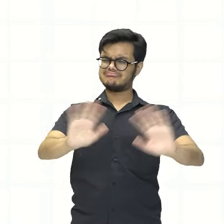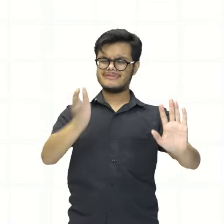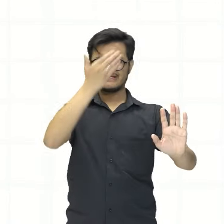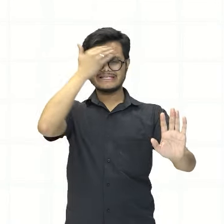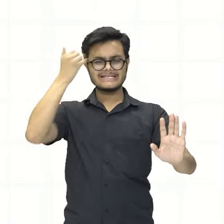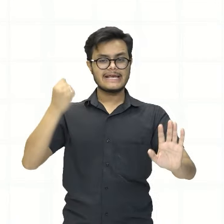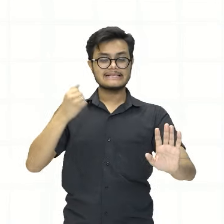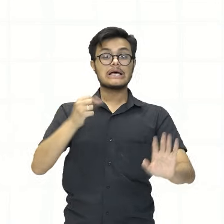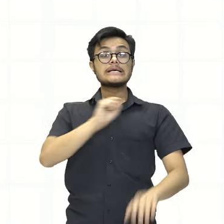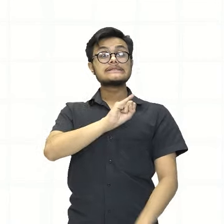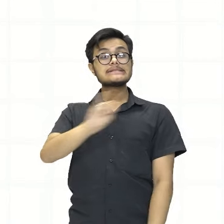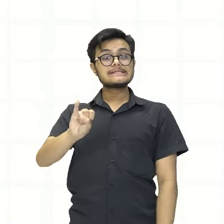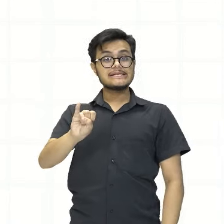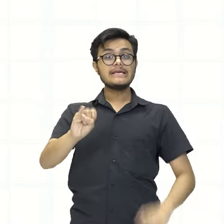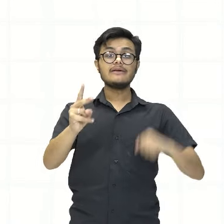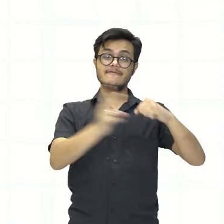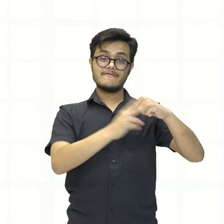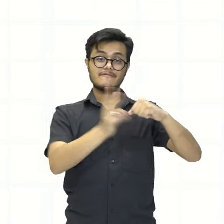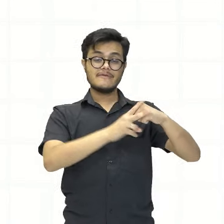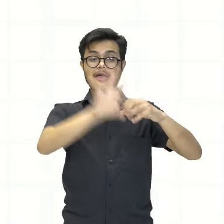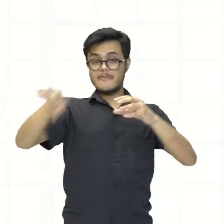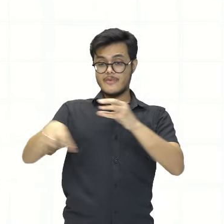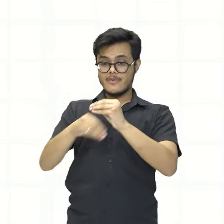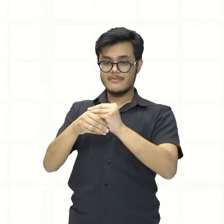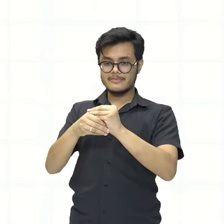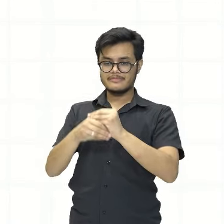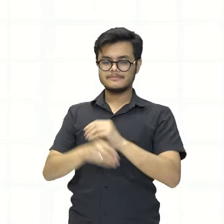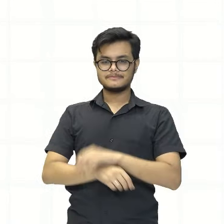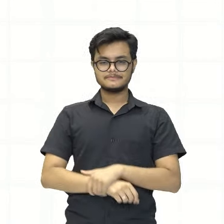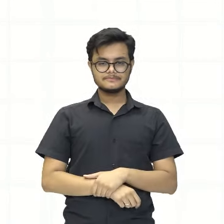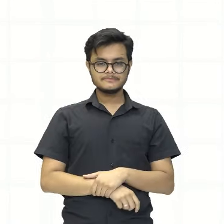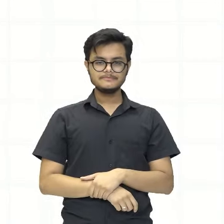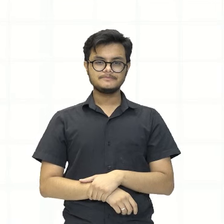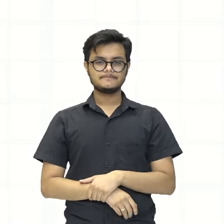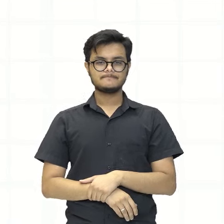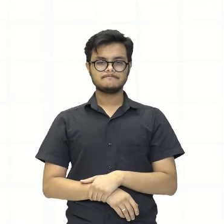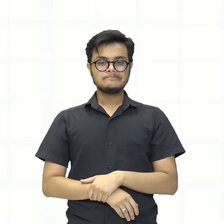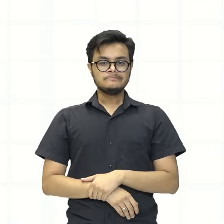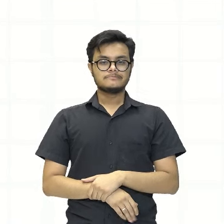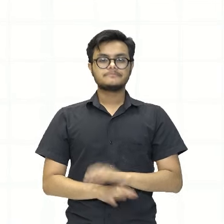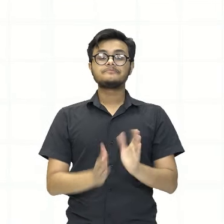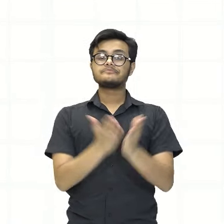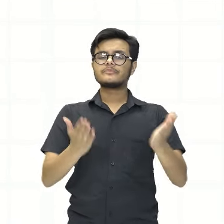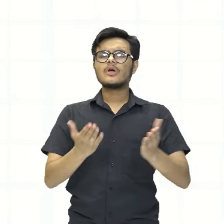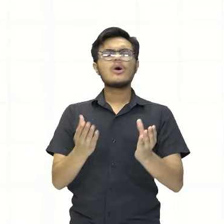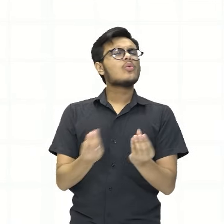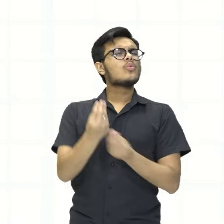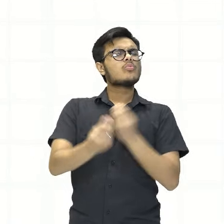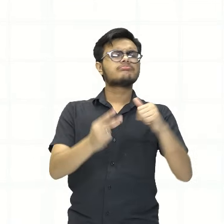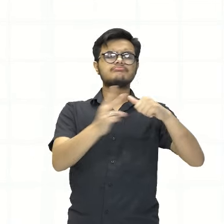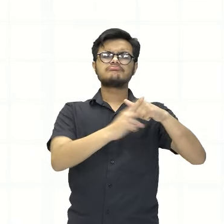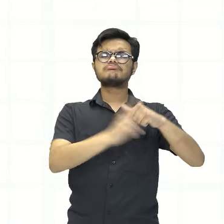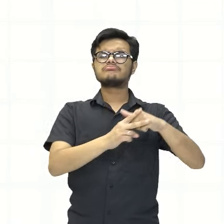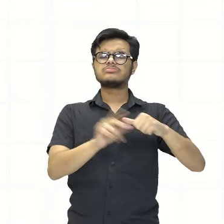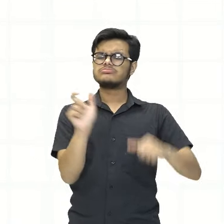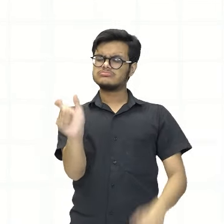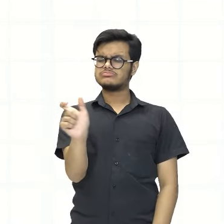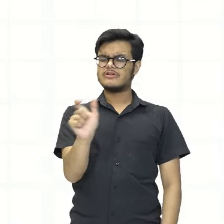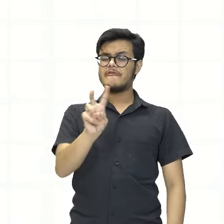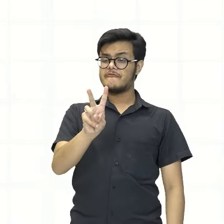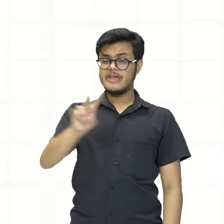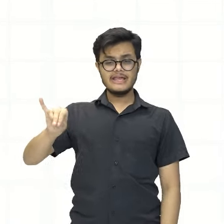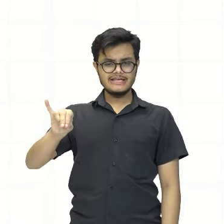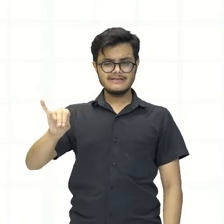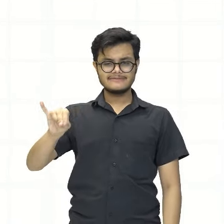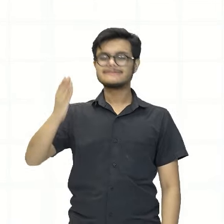essa questão seria se ele tivesse complemento tá bom E aí qual é a sigla deste verbo v a